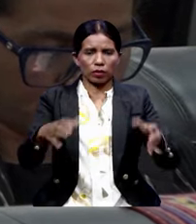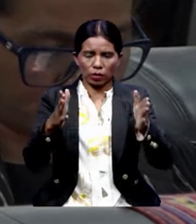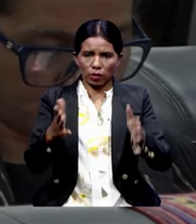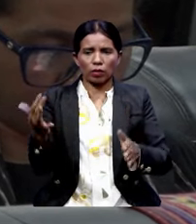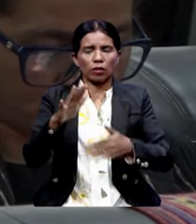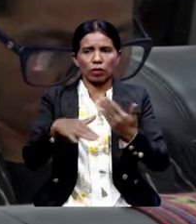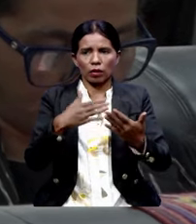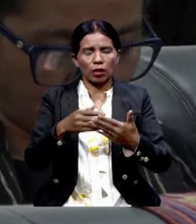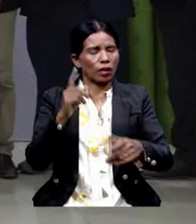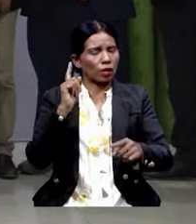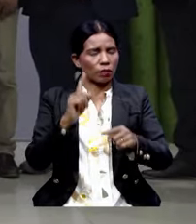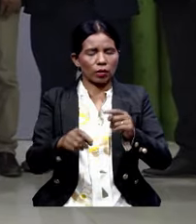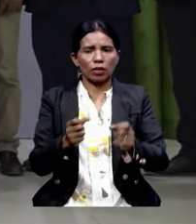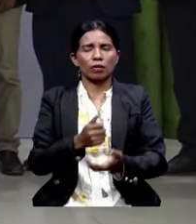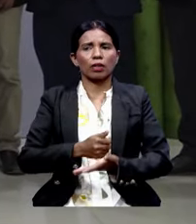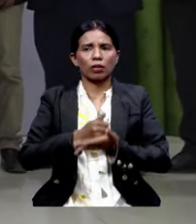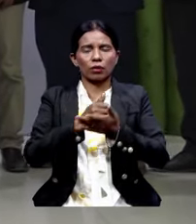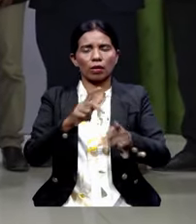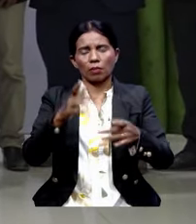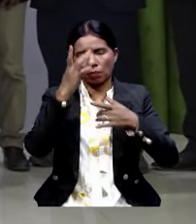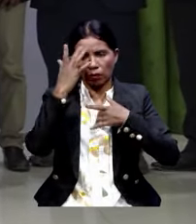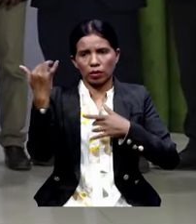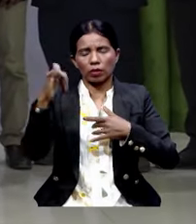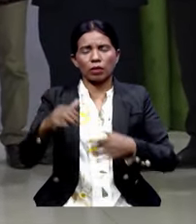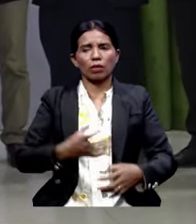sira ato labele halo atendimento ba paciente